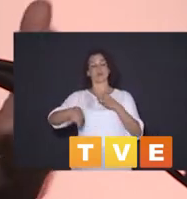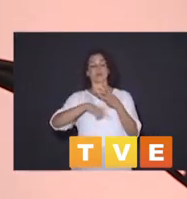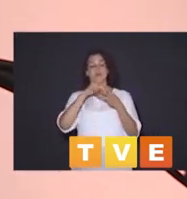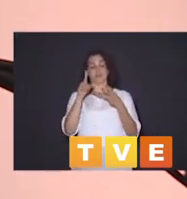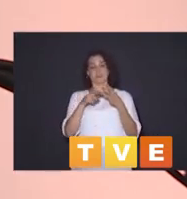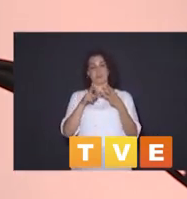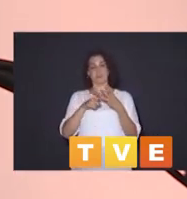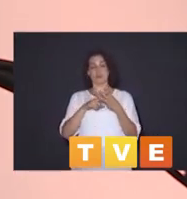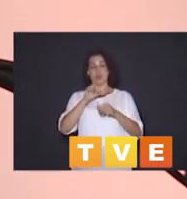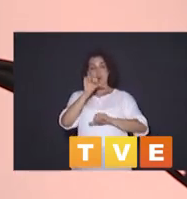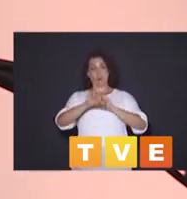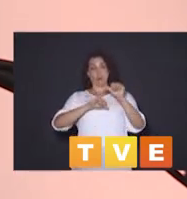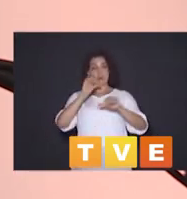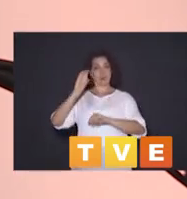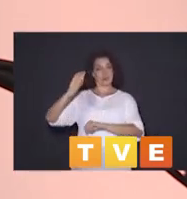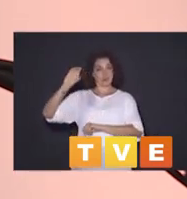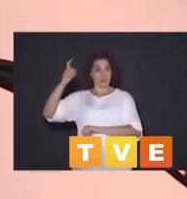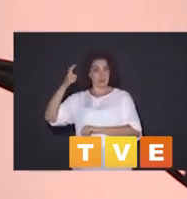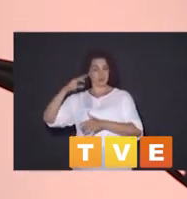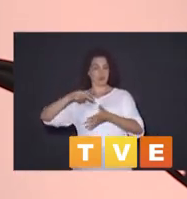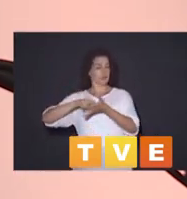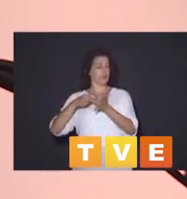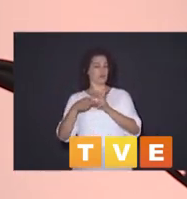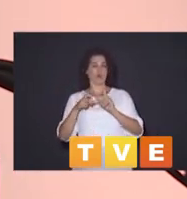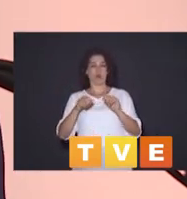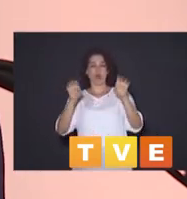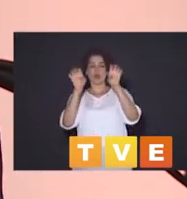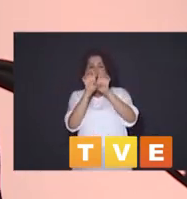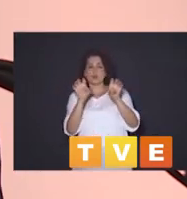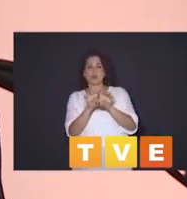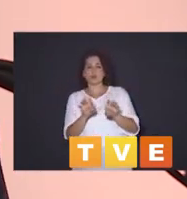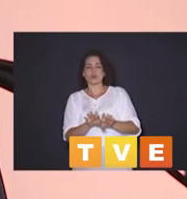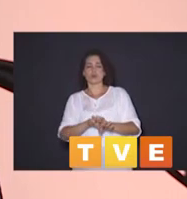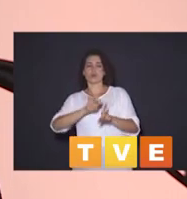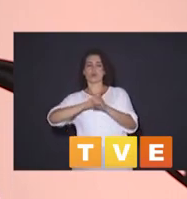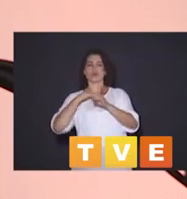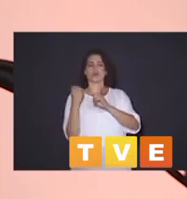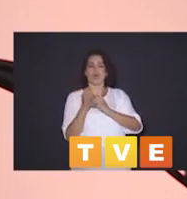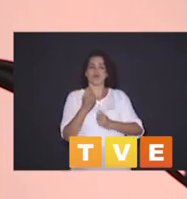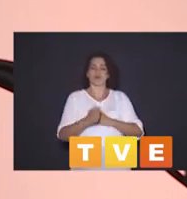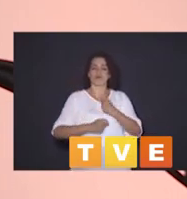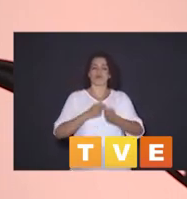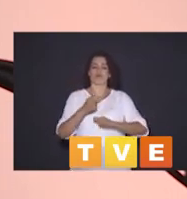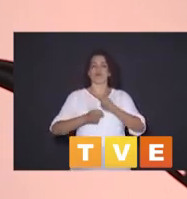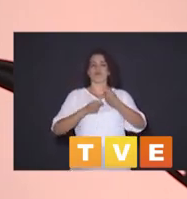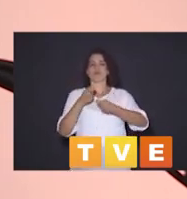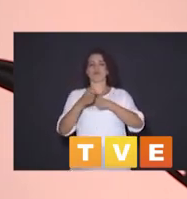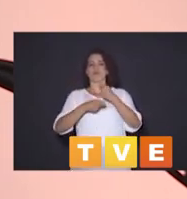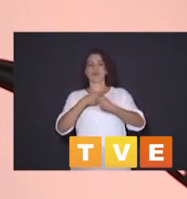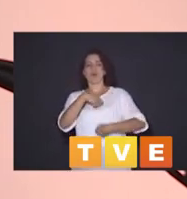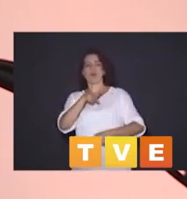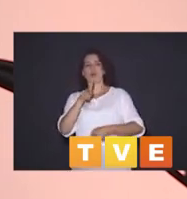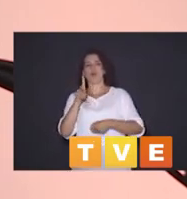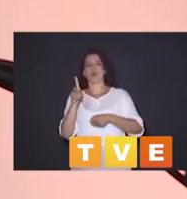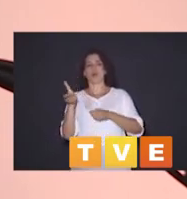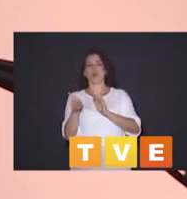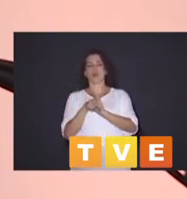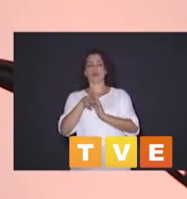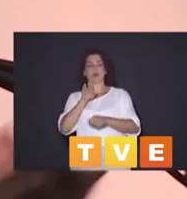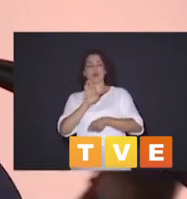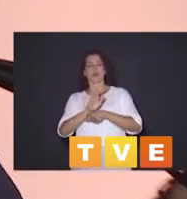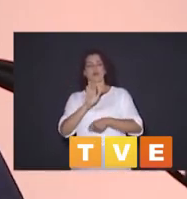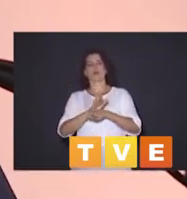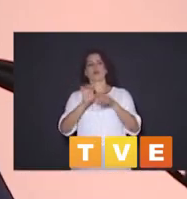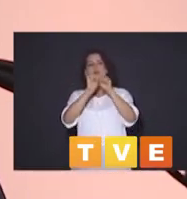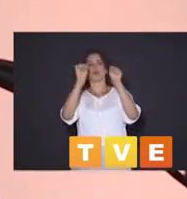climáticas está muito ligado com toda a estrutura sócio econômica que sustenta o sistema é que nós temos